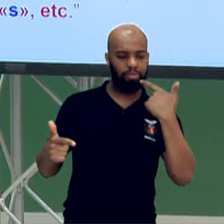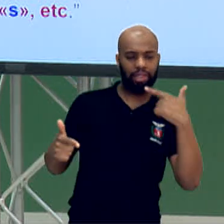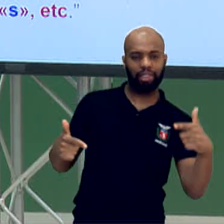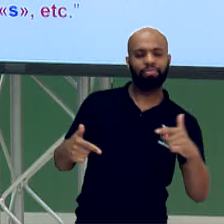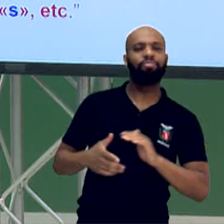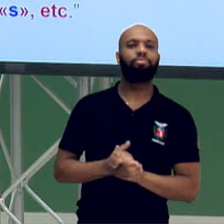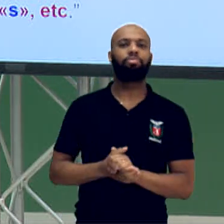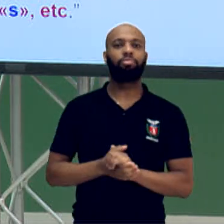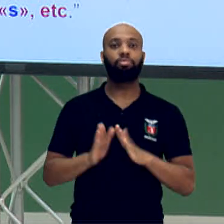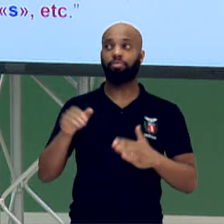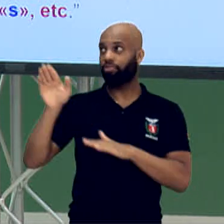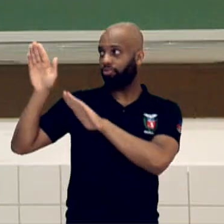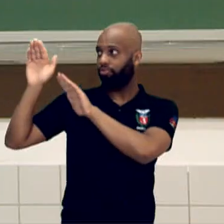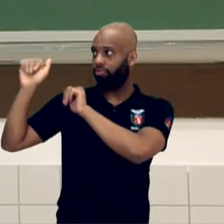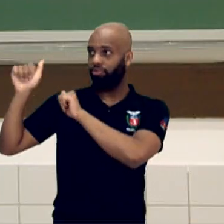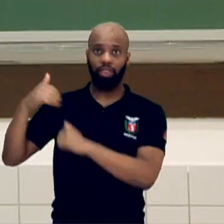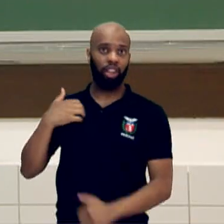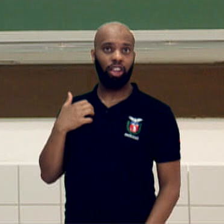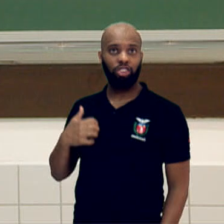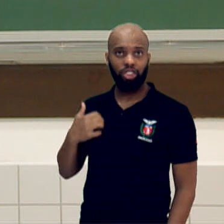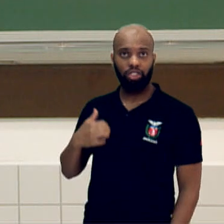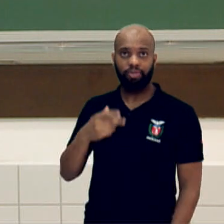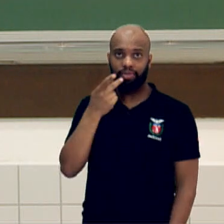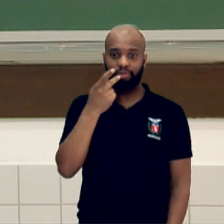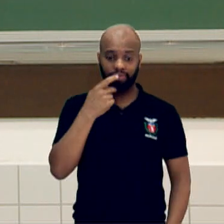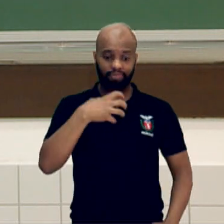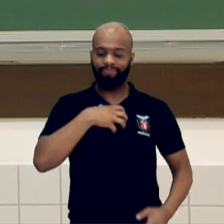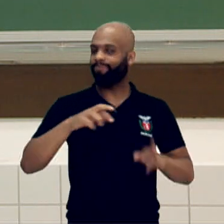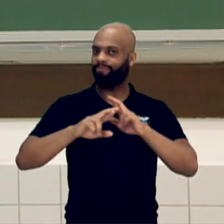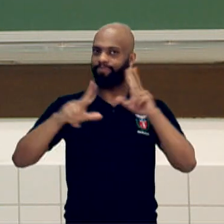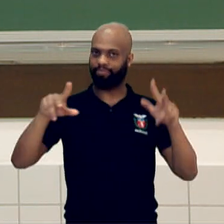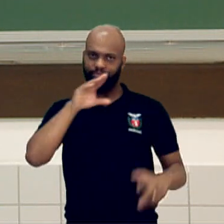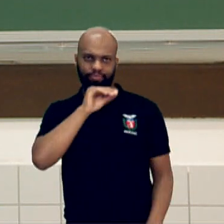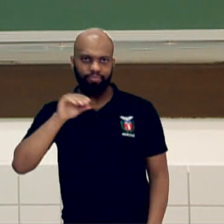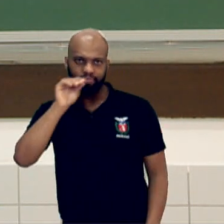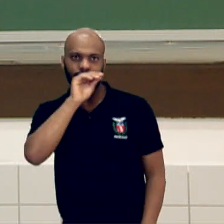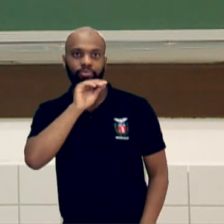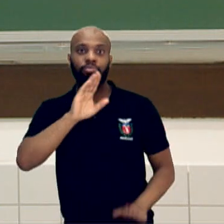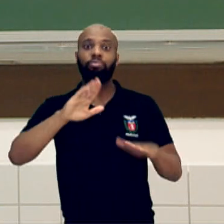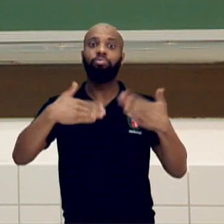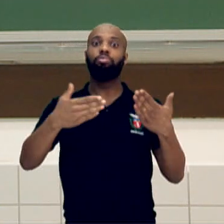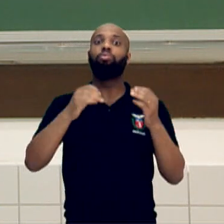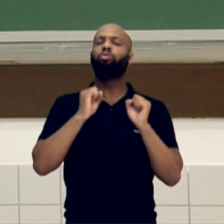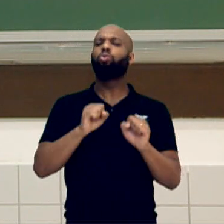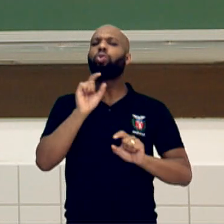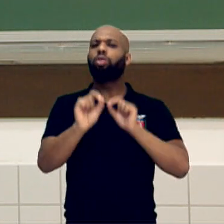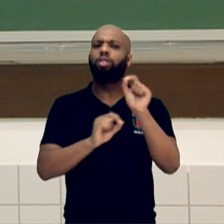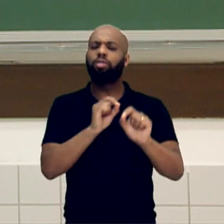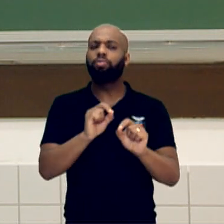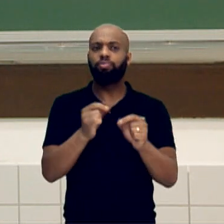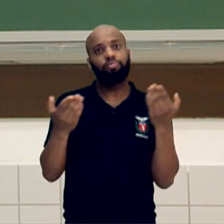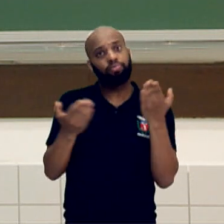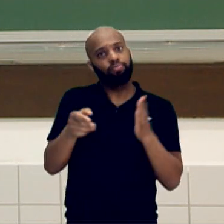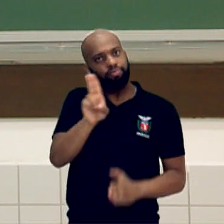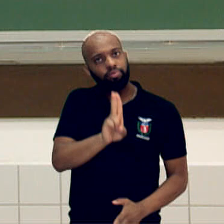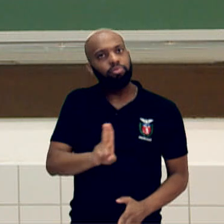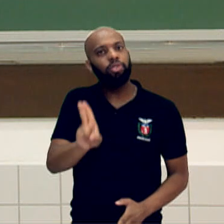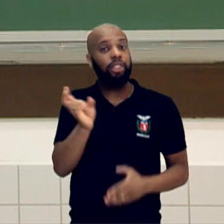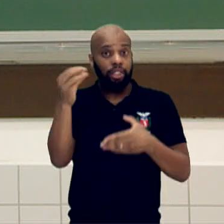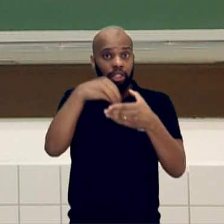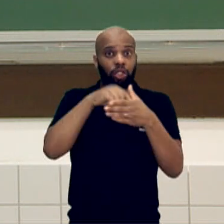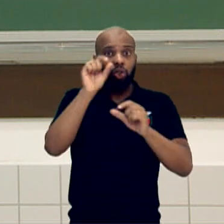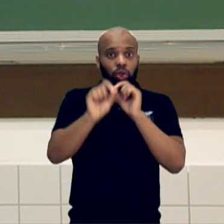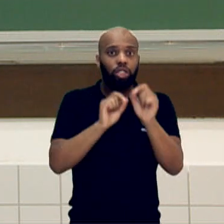fala que os espanhóis e argentinos falam de forma diferente. Então nós podemos pegar justamente esse fragmento e colocar